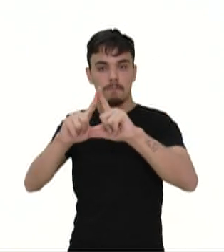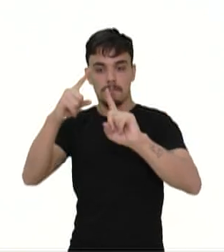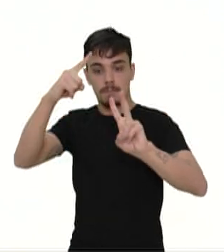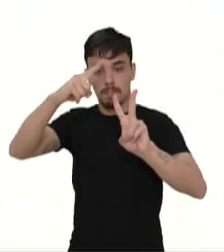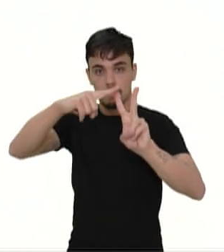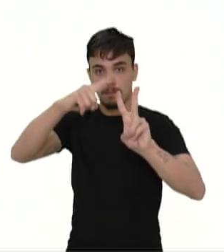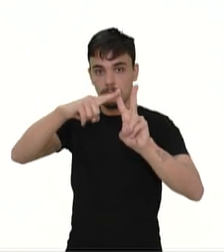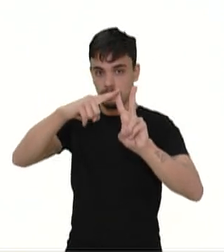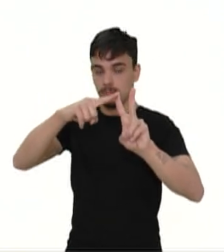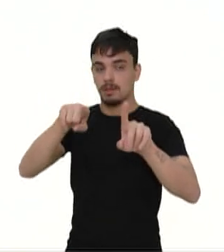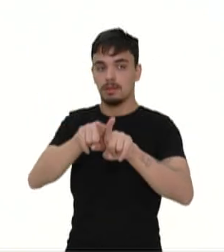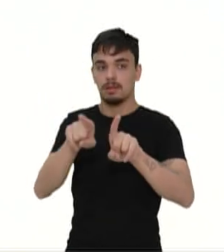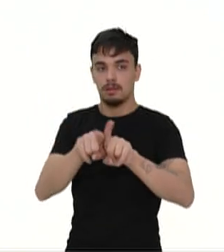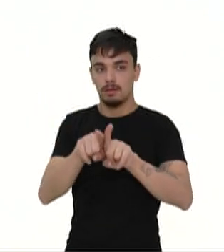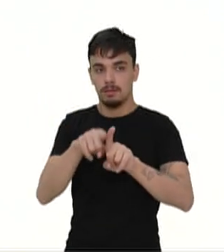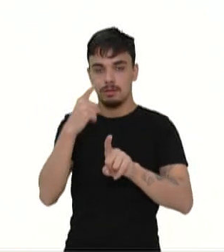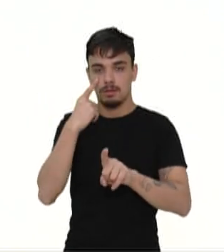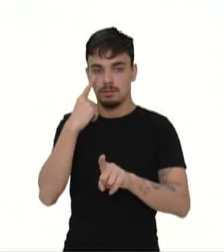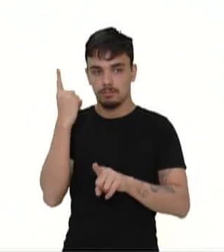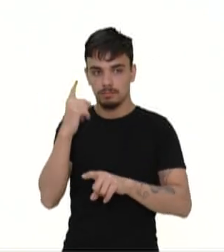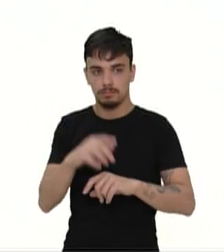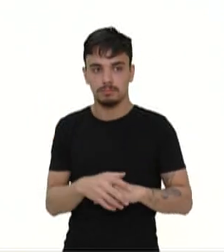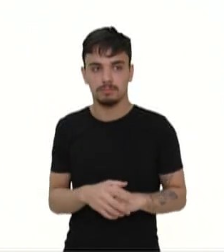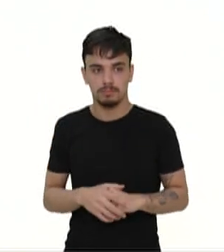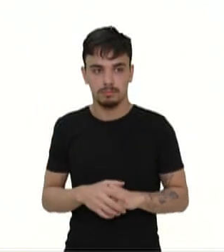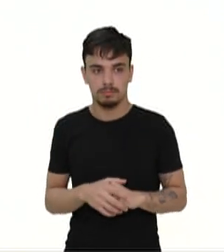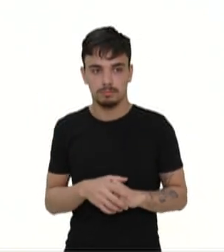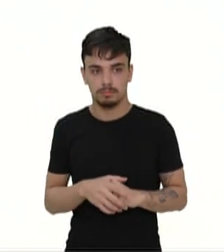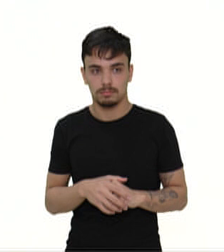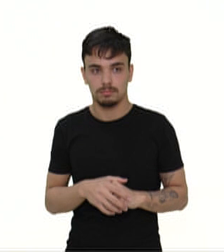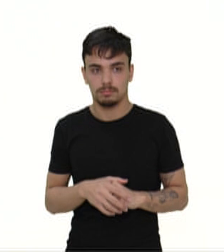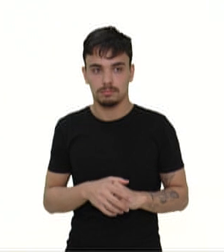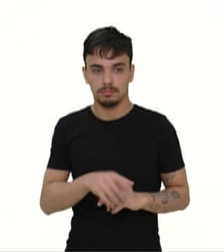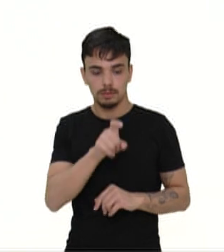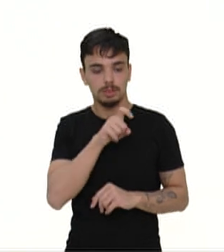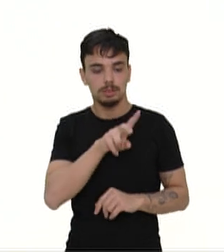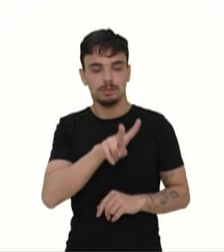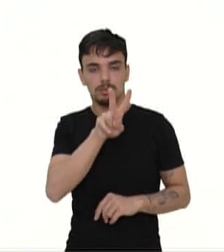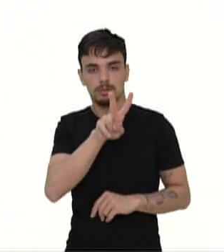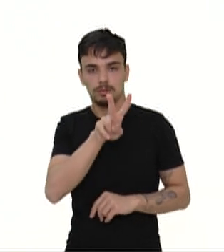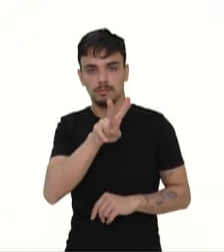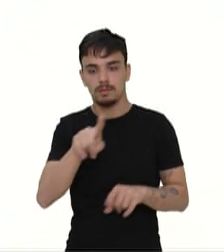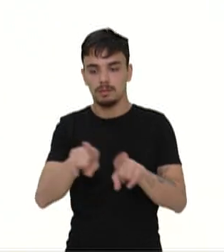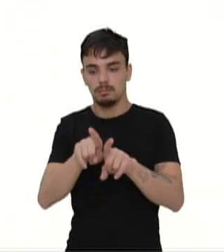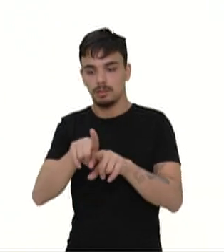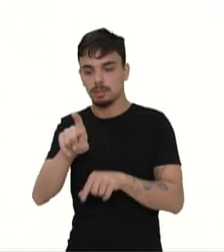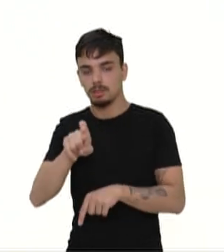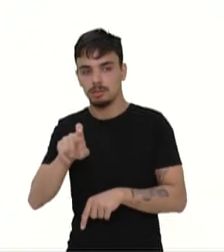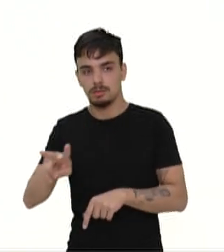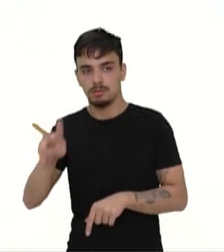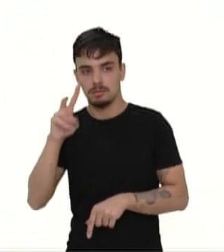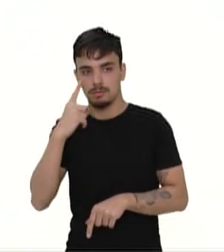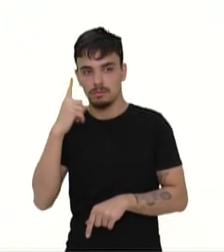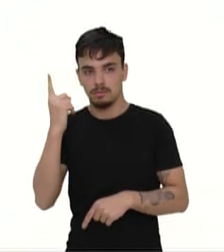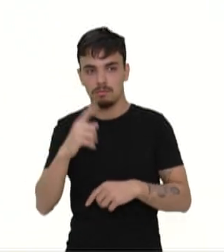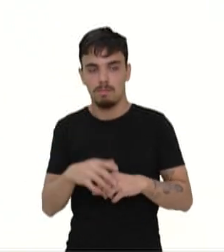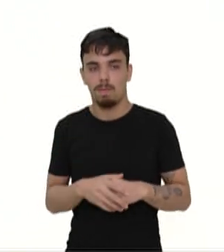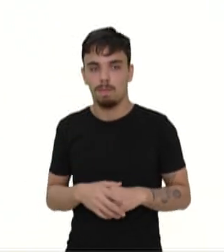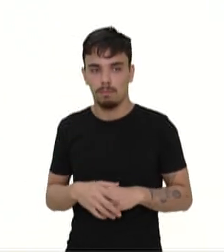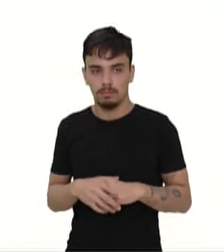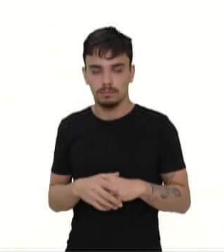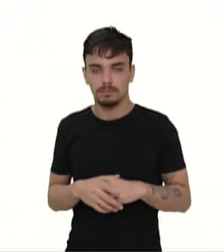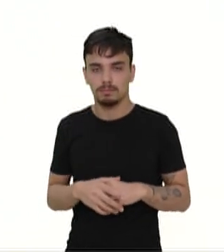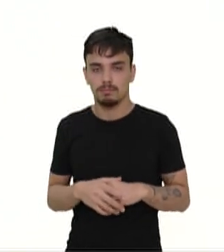do xv e a formulazinha do yv, beleza? xv é igual a menos b sobre 2a e yv é menos delta sobre